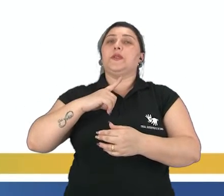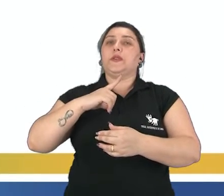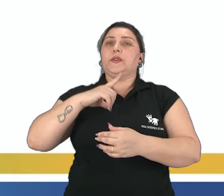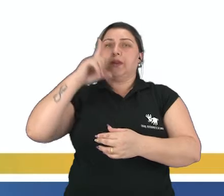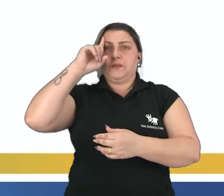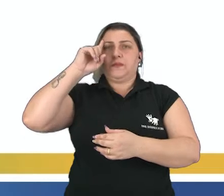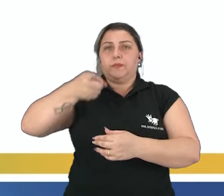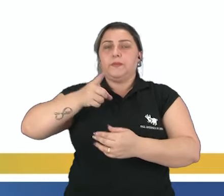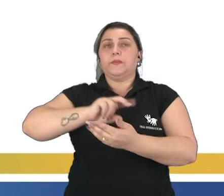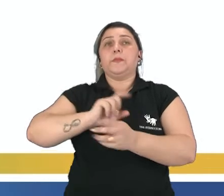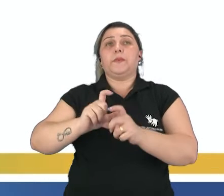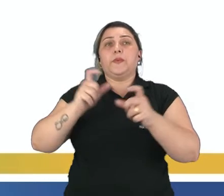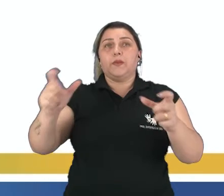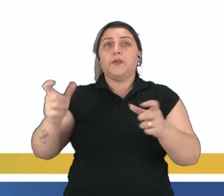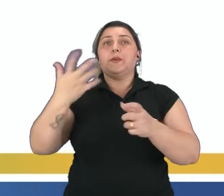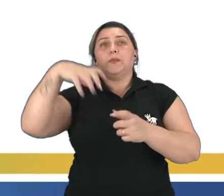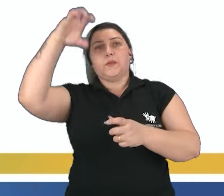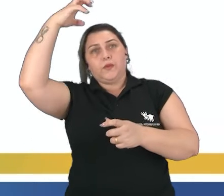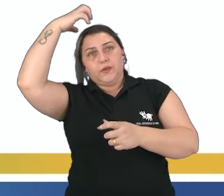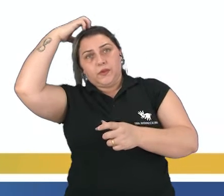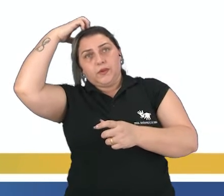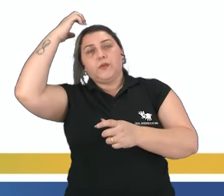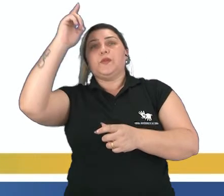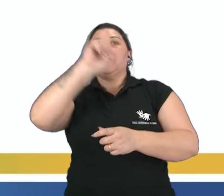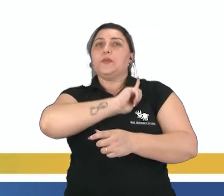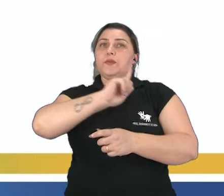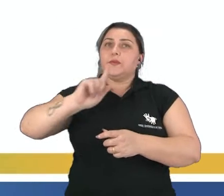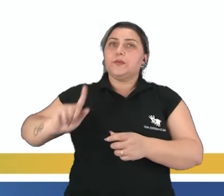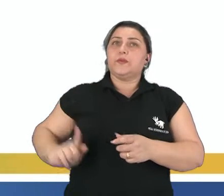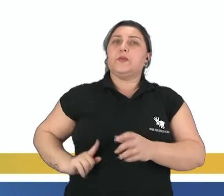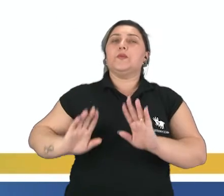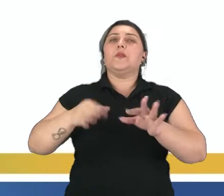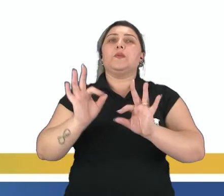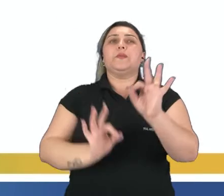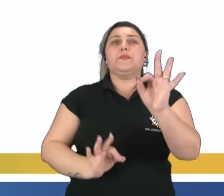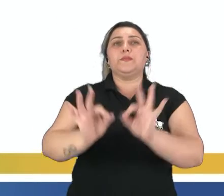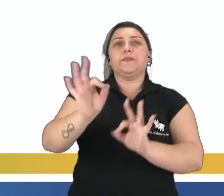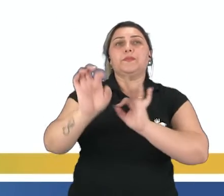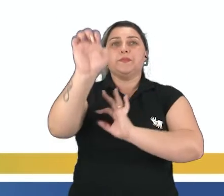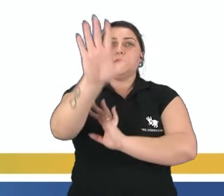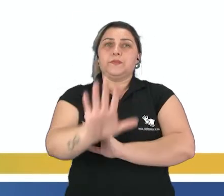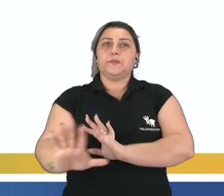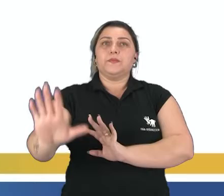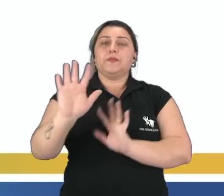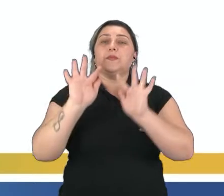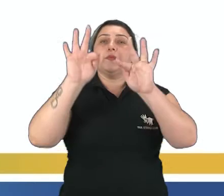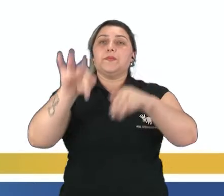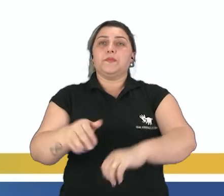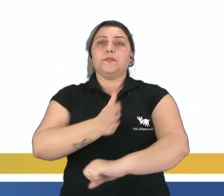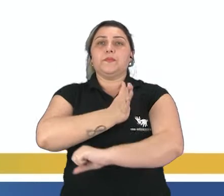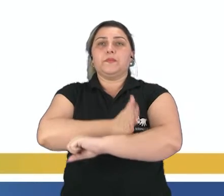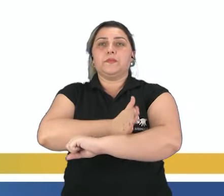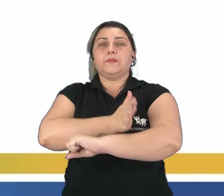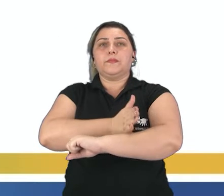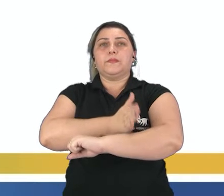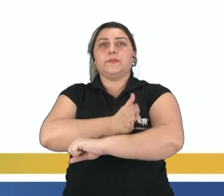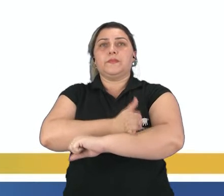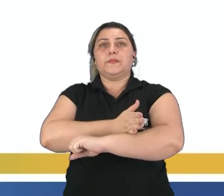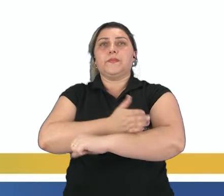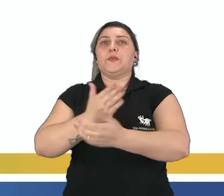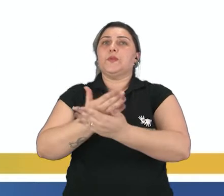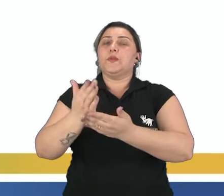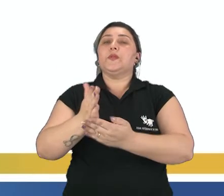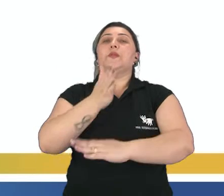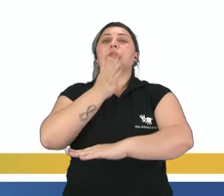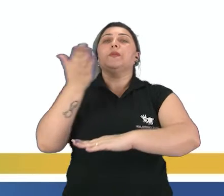poder. Assim, a monarquia foi uma forma de governo sobre a qual se organizou a Europa entre o fim da Idade